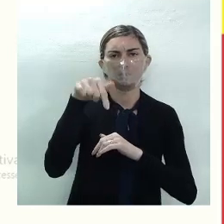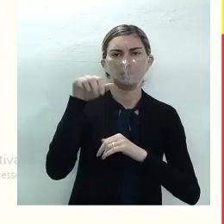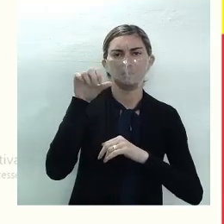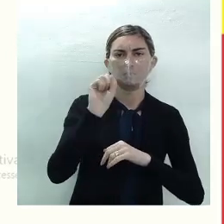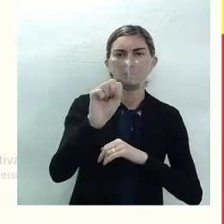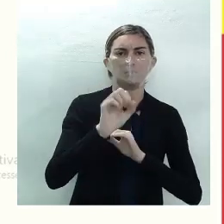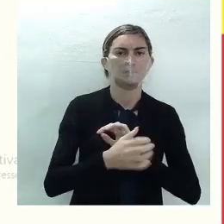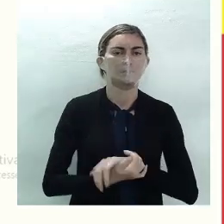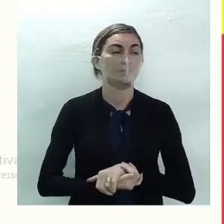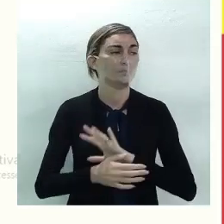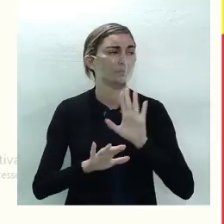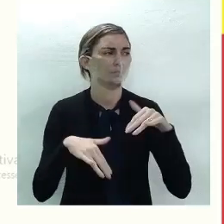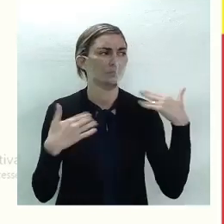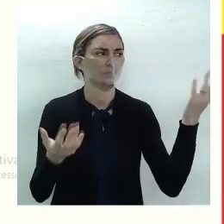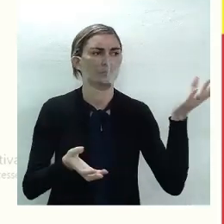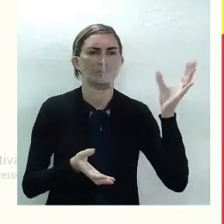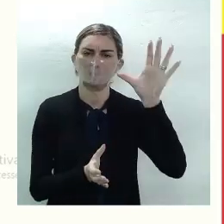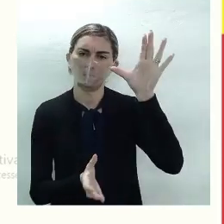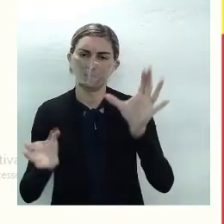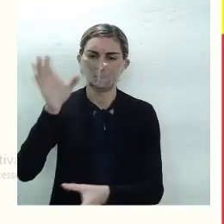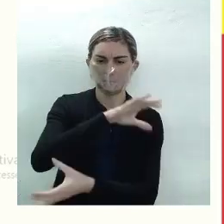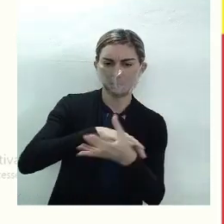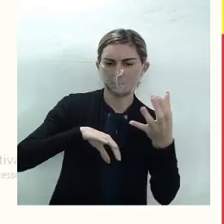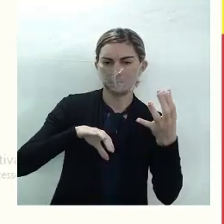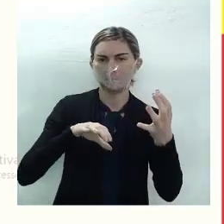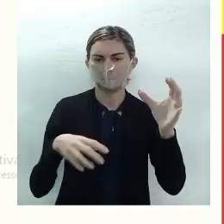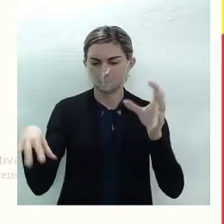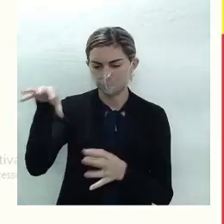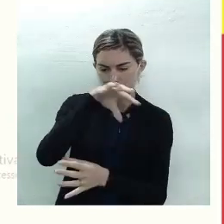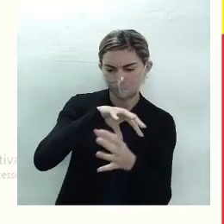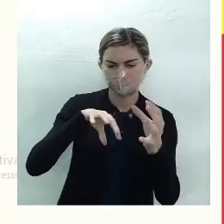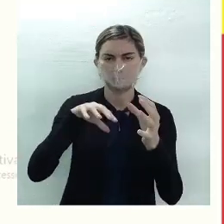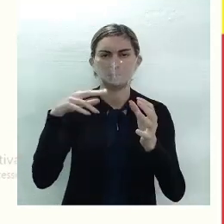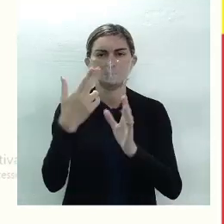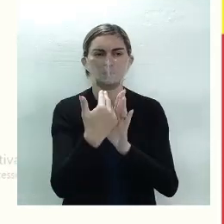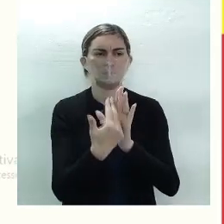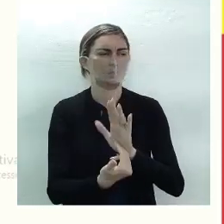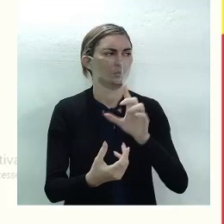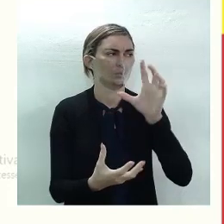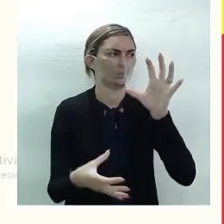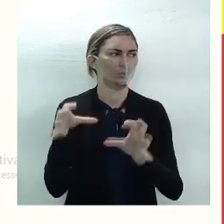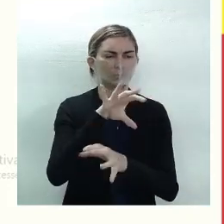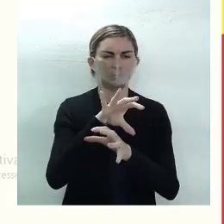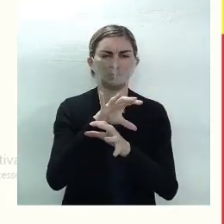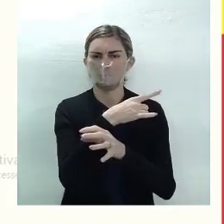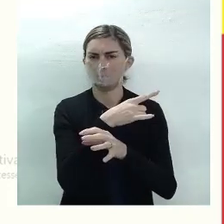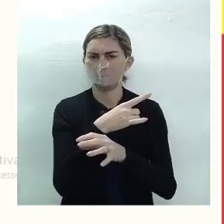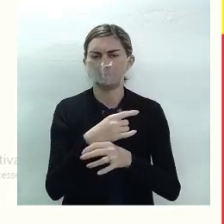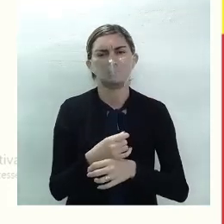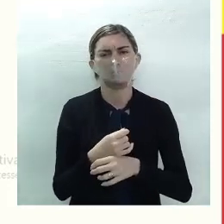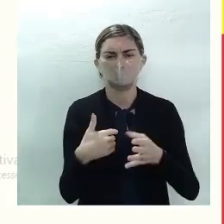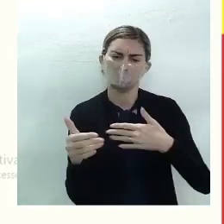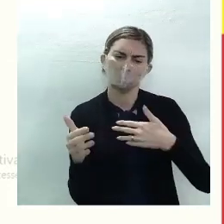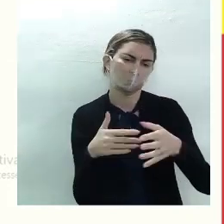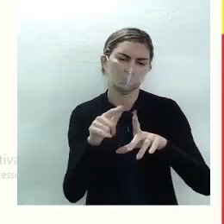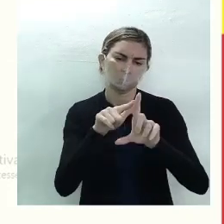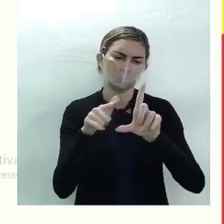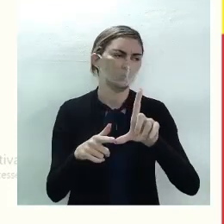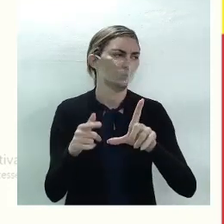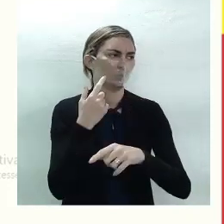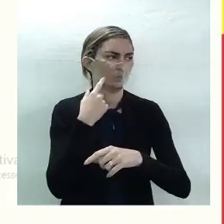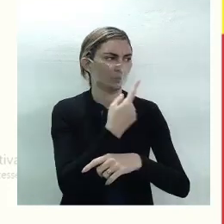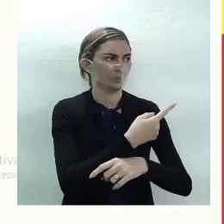oitava. Então vamos fazer o giro, vamos rotacionar essa figura. Se eu dar um girozinho, nesse caso de um ângulo qualquer, fica